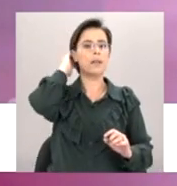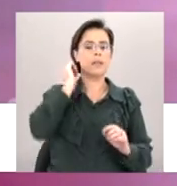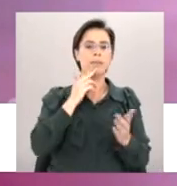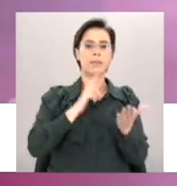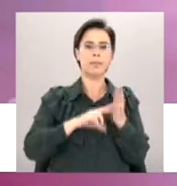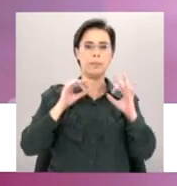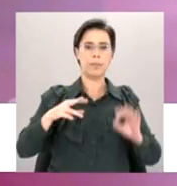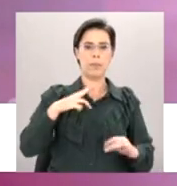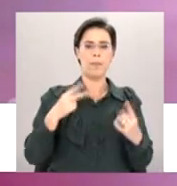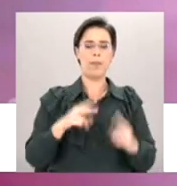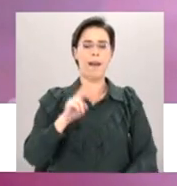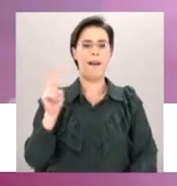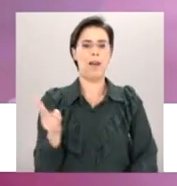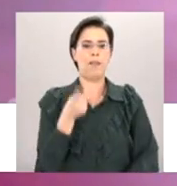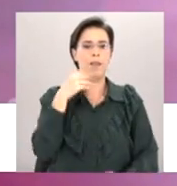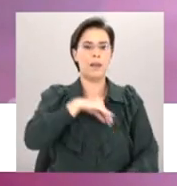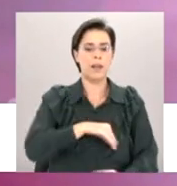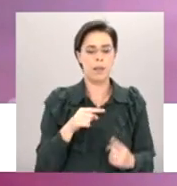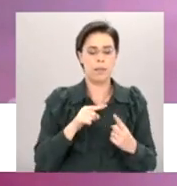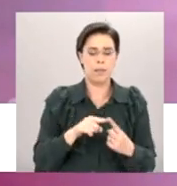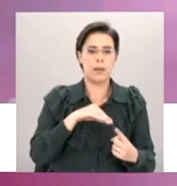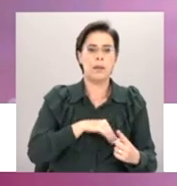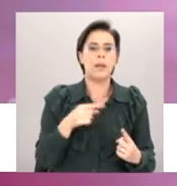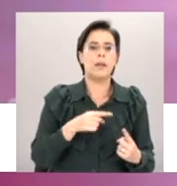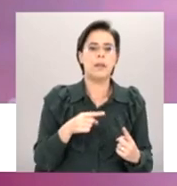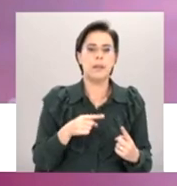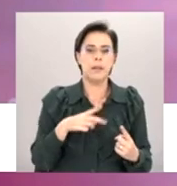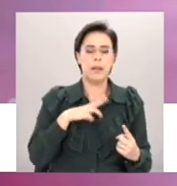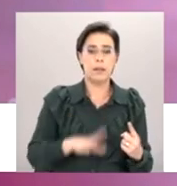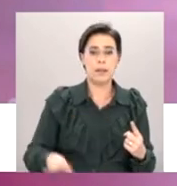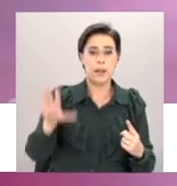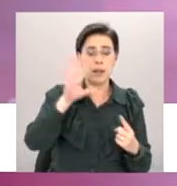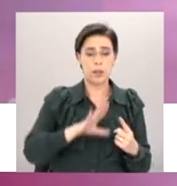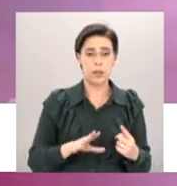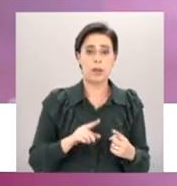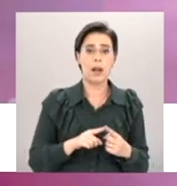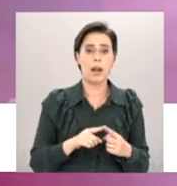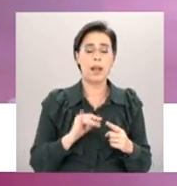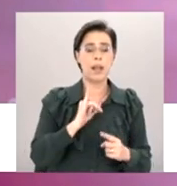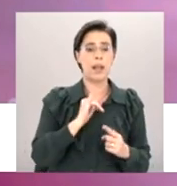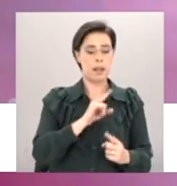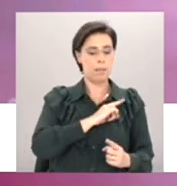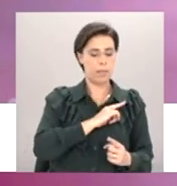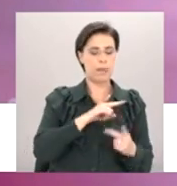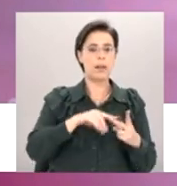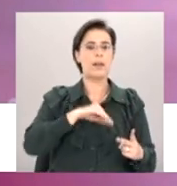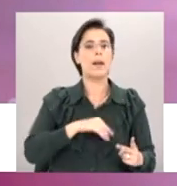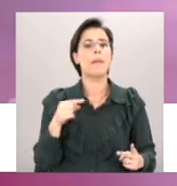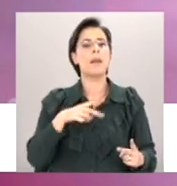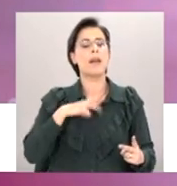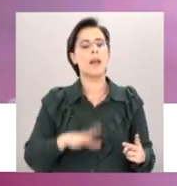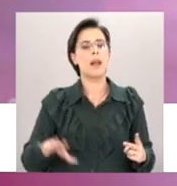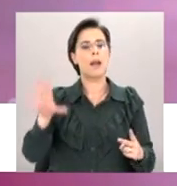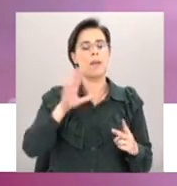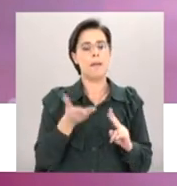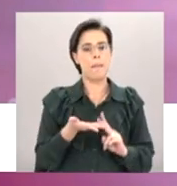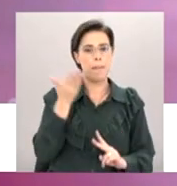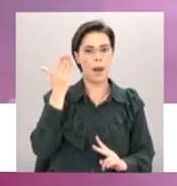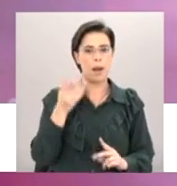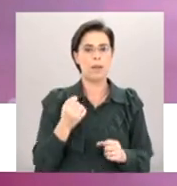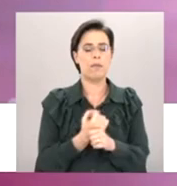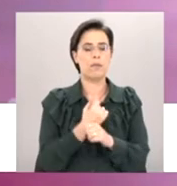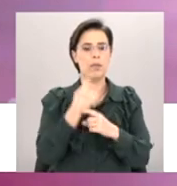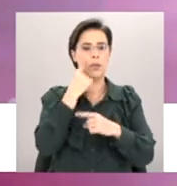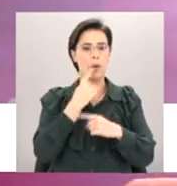Rigor Portugal hoje a dois salários mínimos nacionais um salário mínimo nacional para decidir o privado eo salário mínimo nacional mais elevado